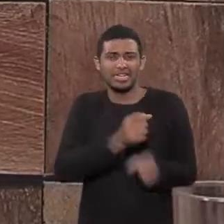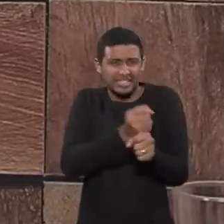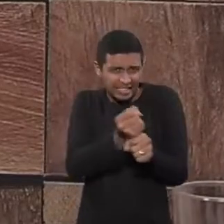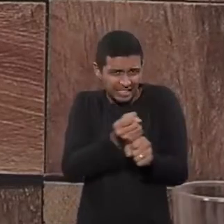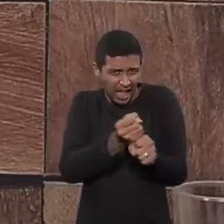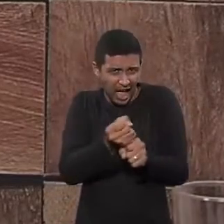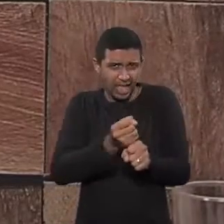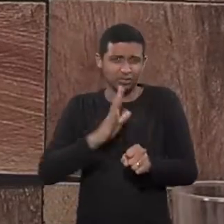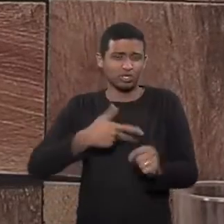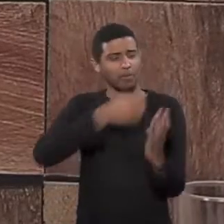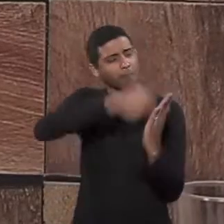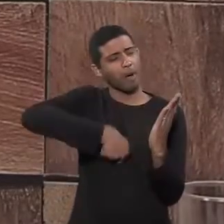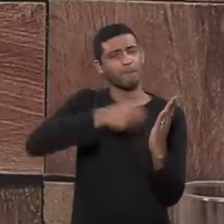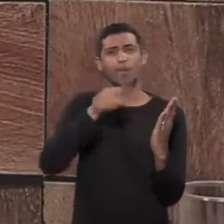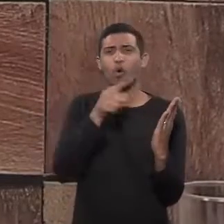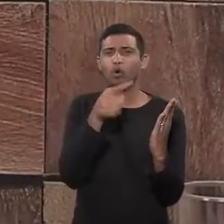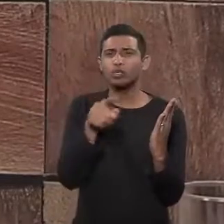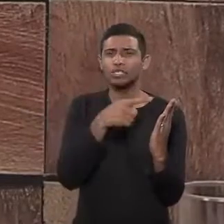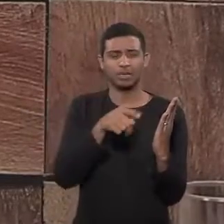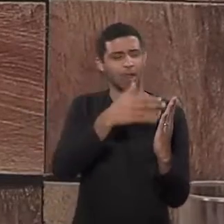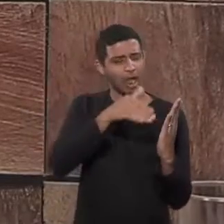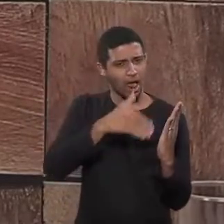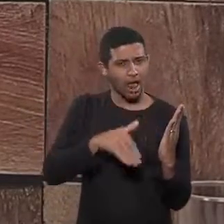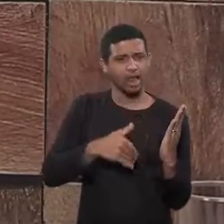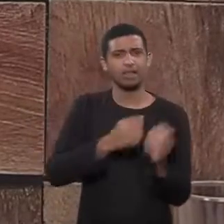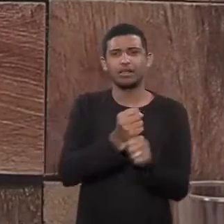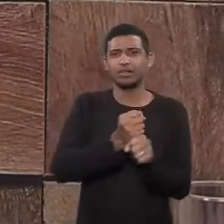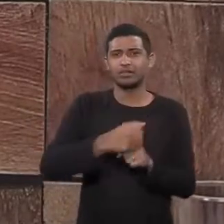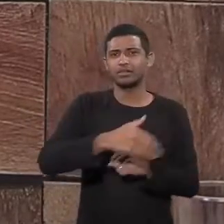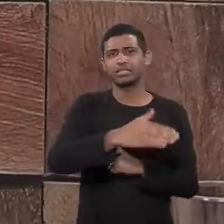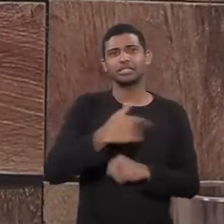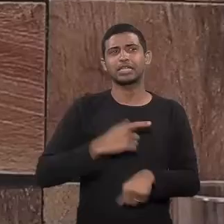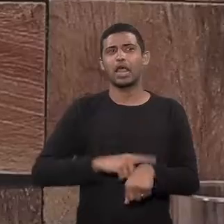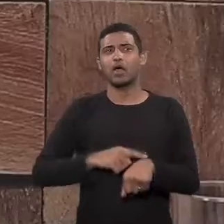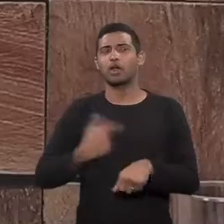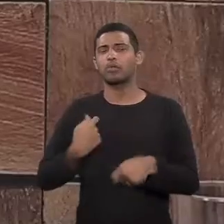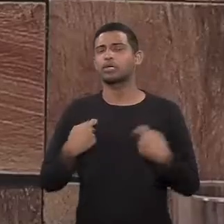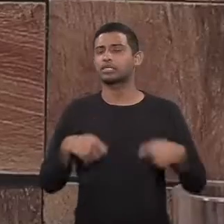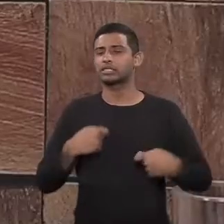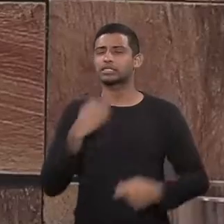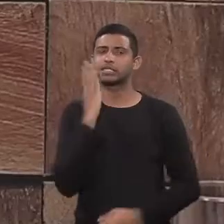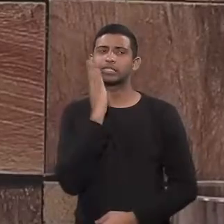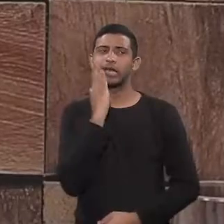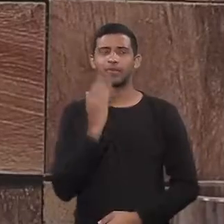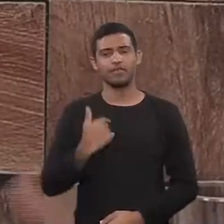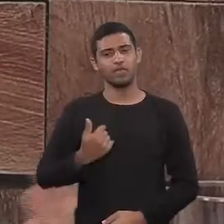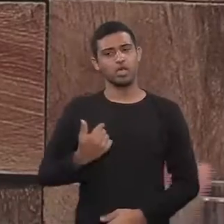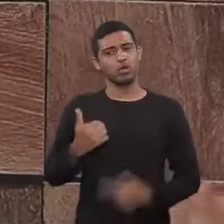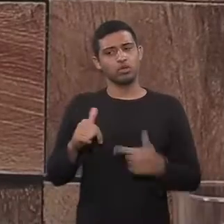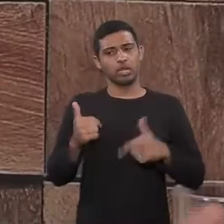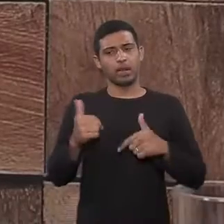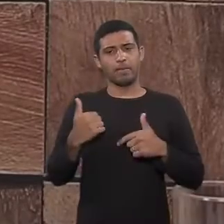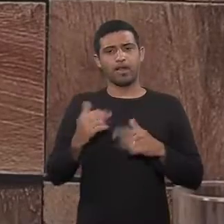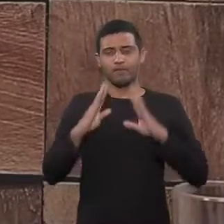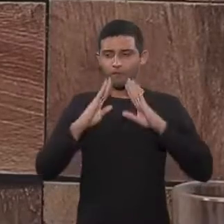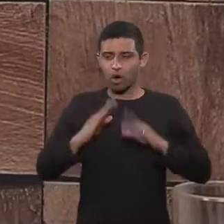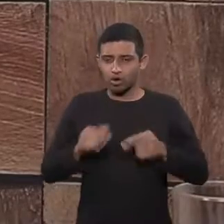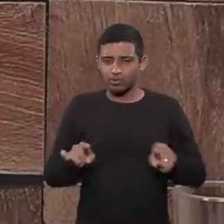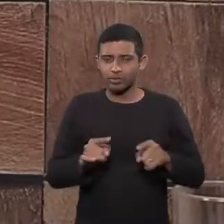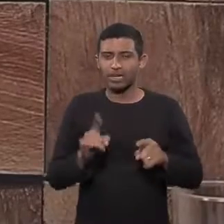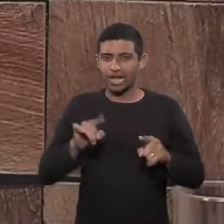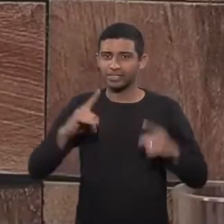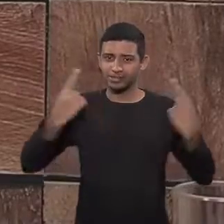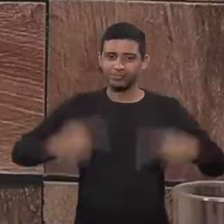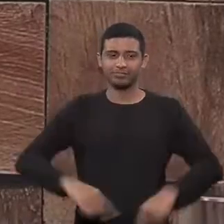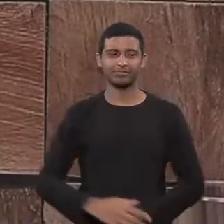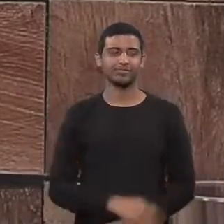repertório sinfônico há anos. E você tem que reconhecer que naquele momento você está ali a serviço, né, da música. Então